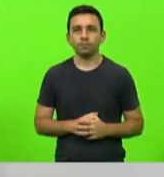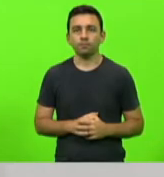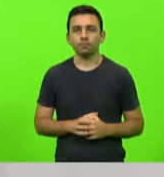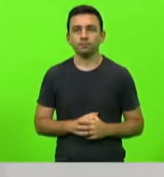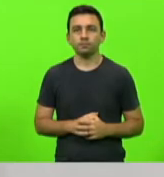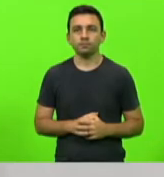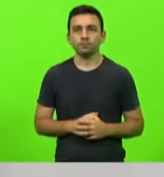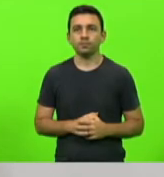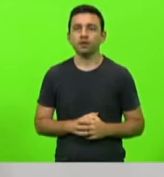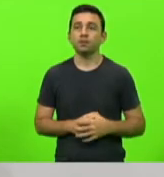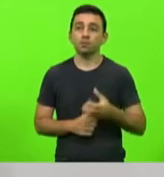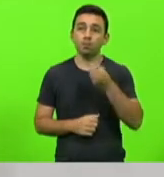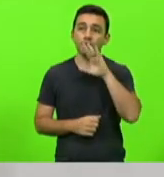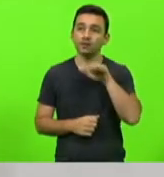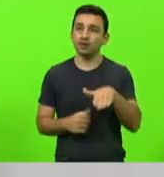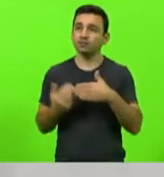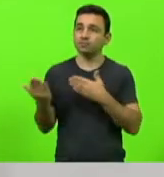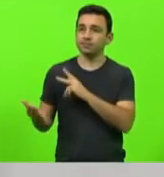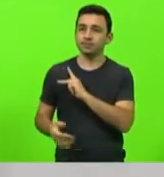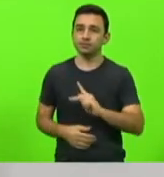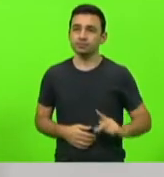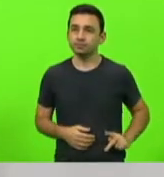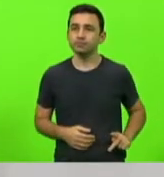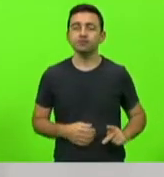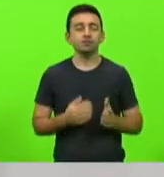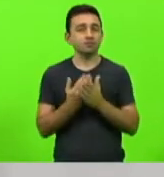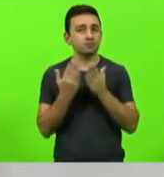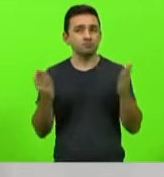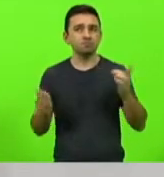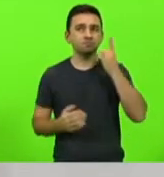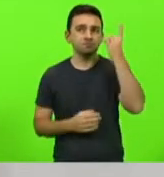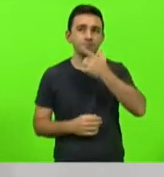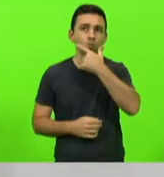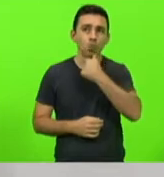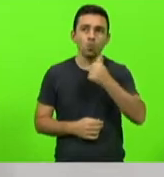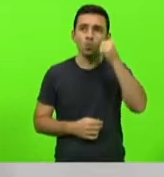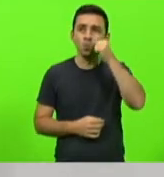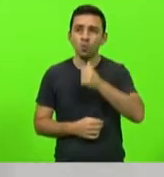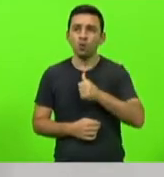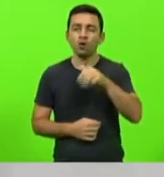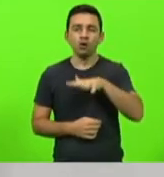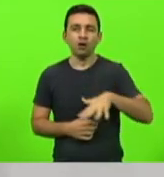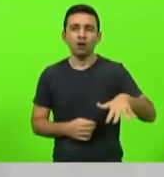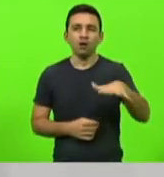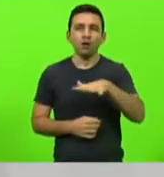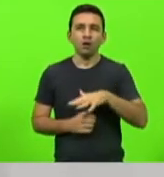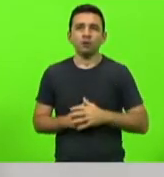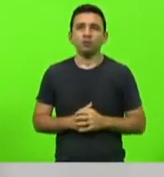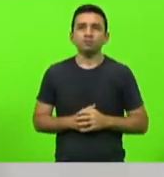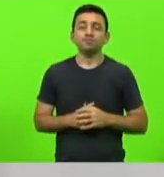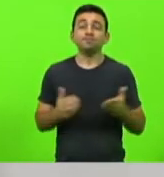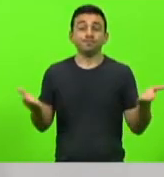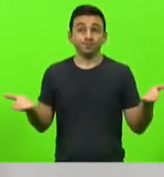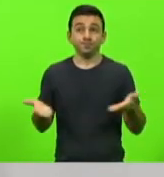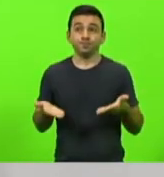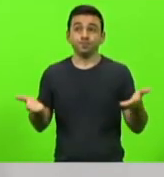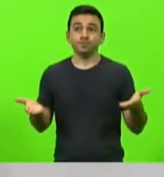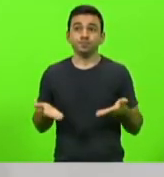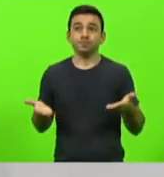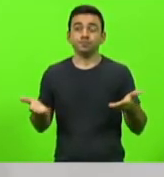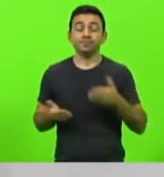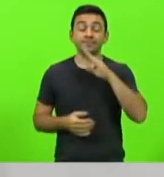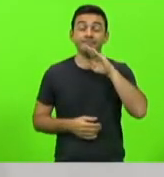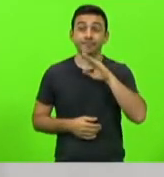Muito bem, boa tarde, senhor presidente, boa tarde, deputados, deputadas. Hoje, nesta